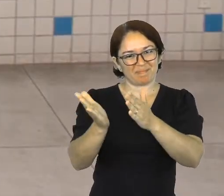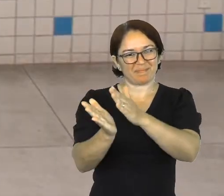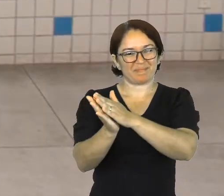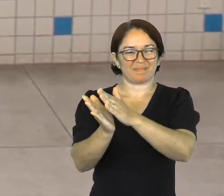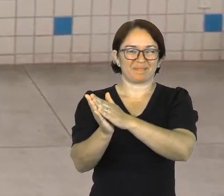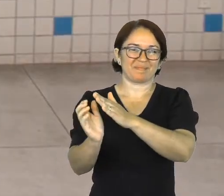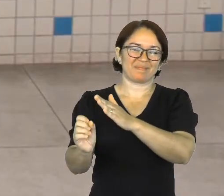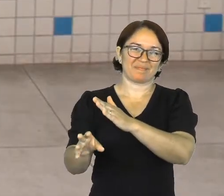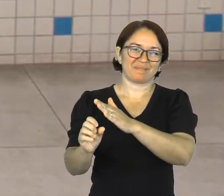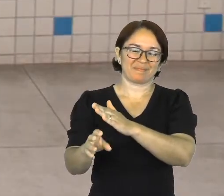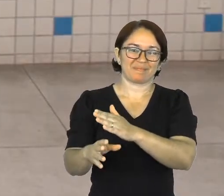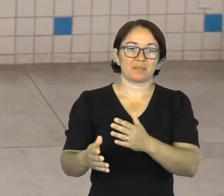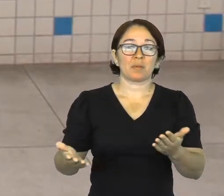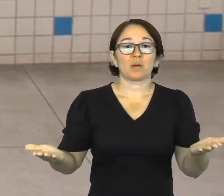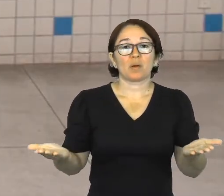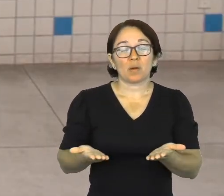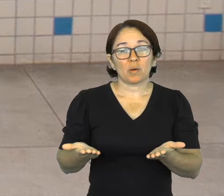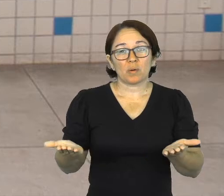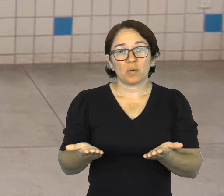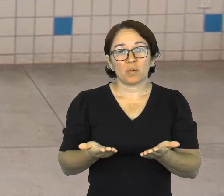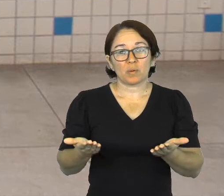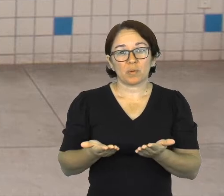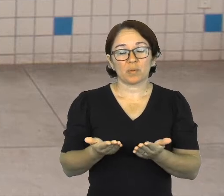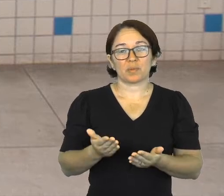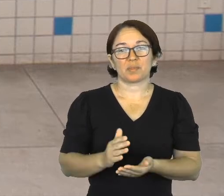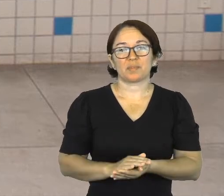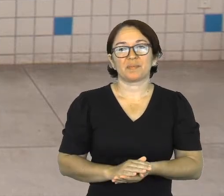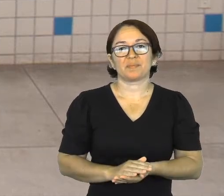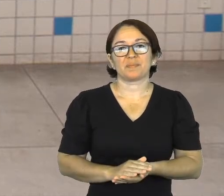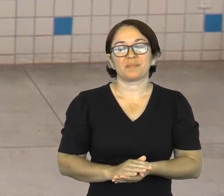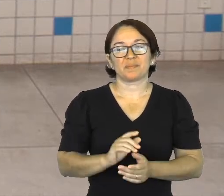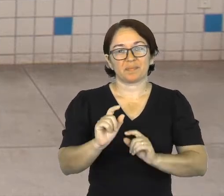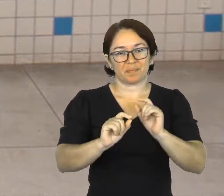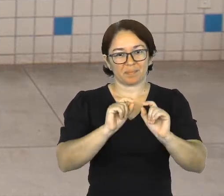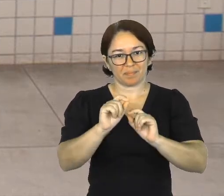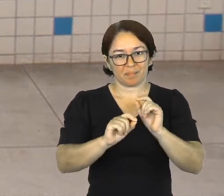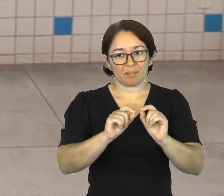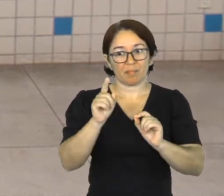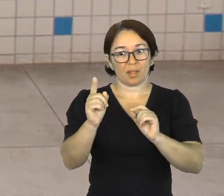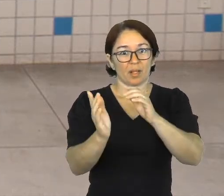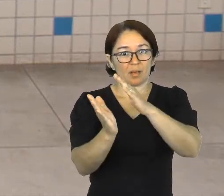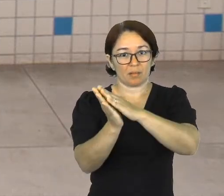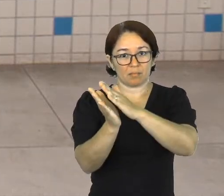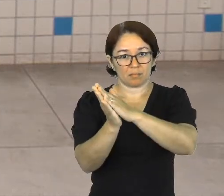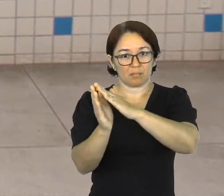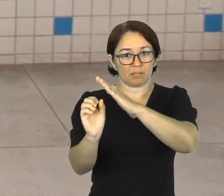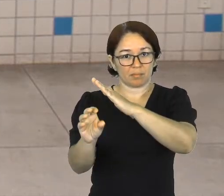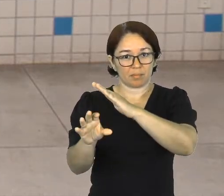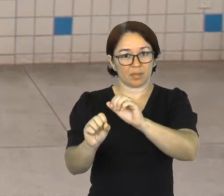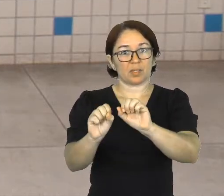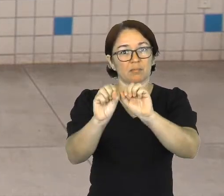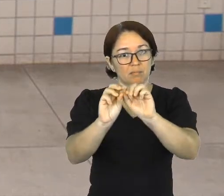aula de hoje vocês vão encontrar na plataforma, no seguinte endereço,